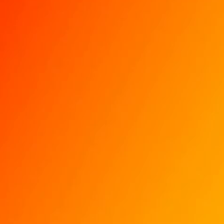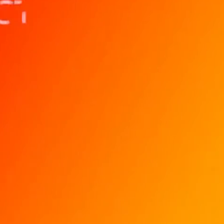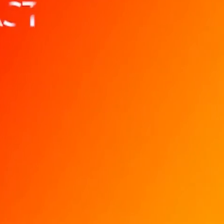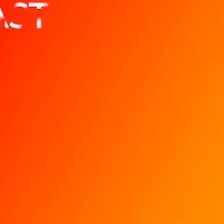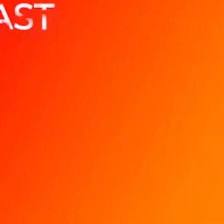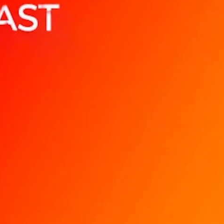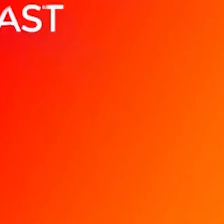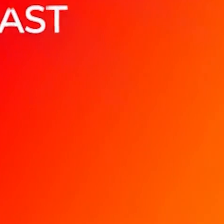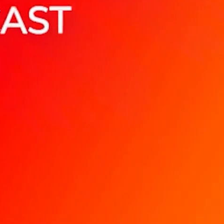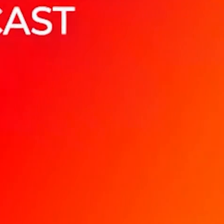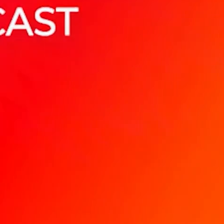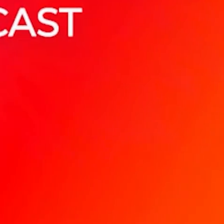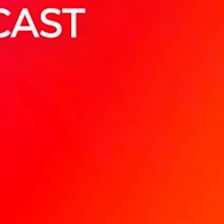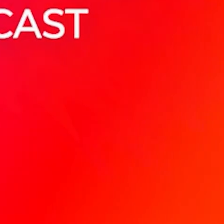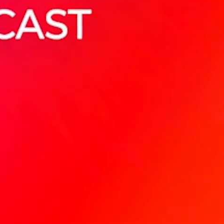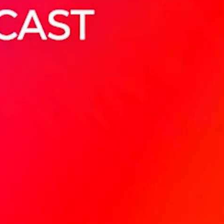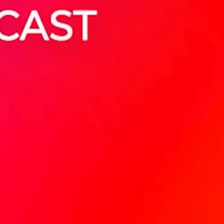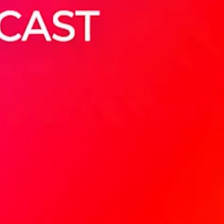voltamos.